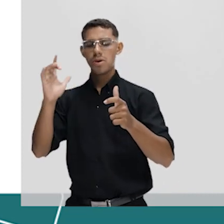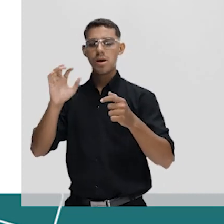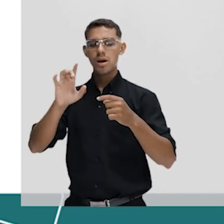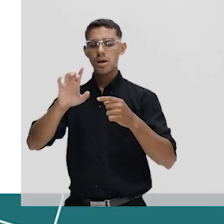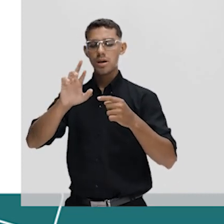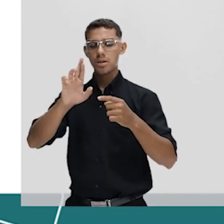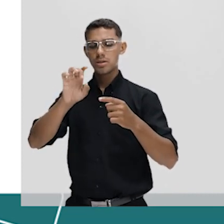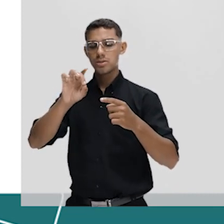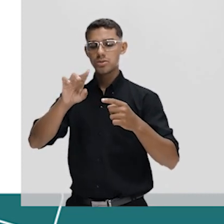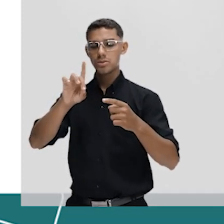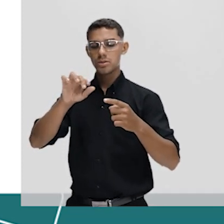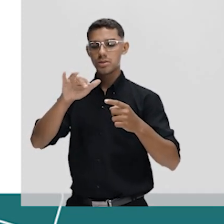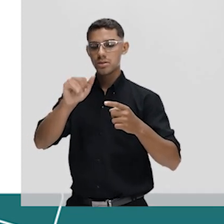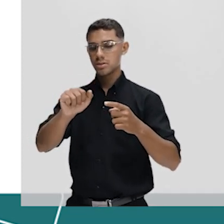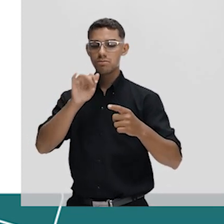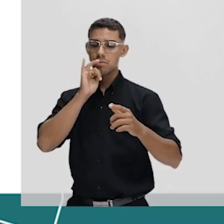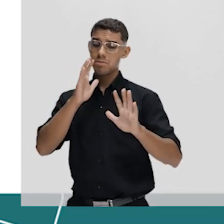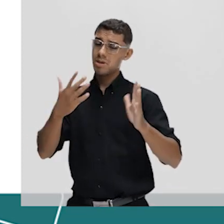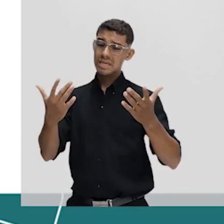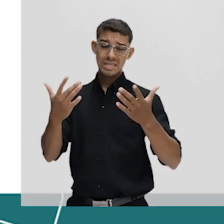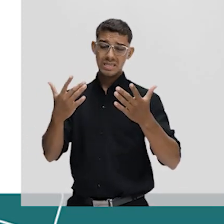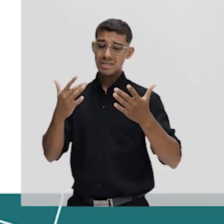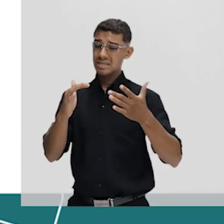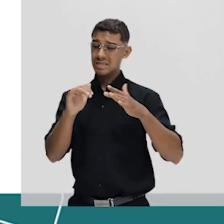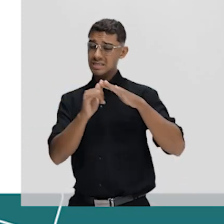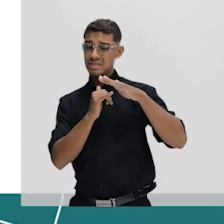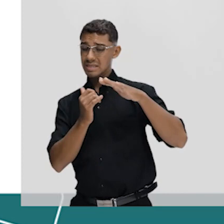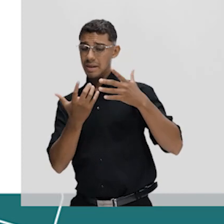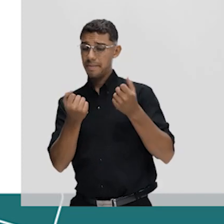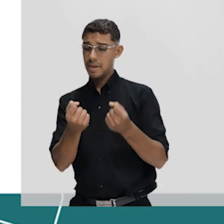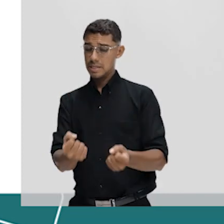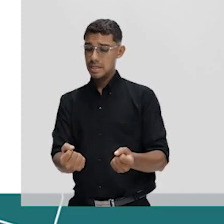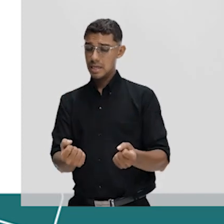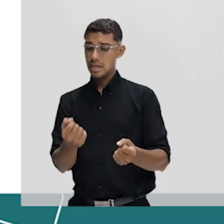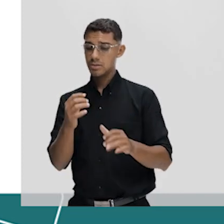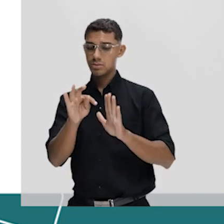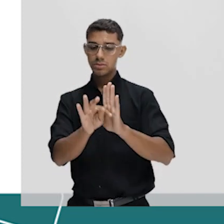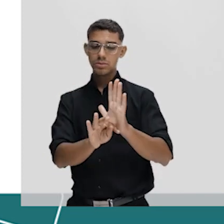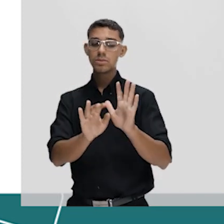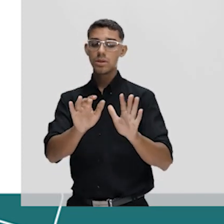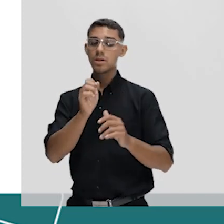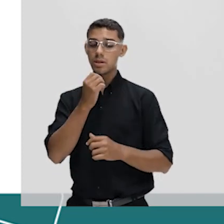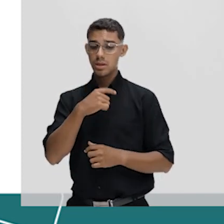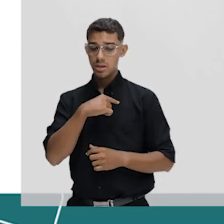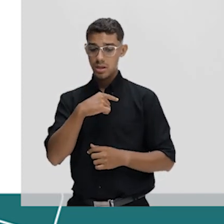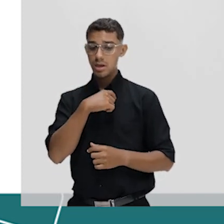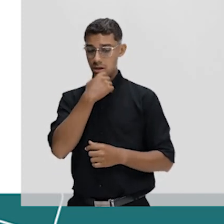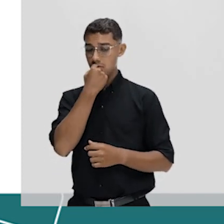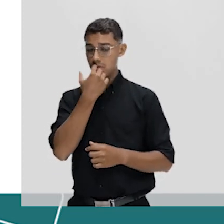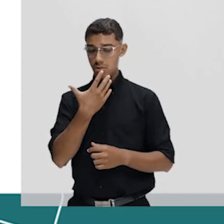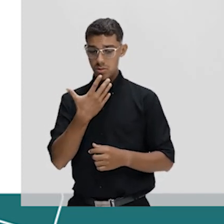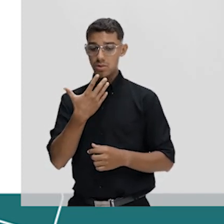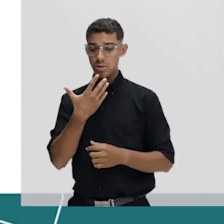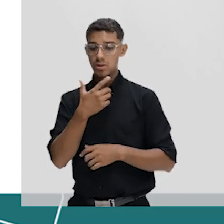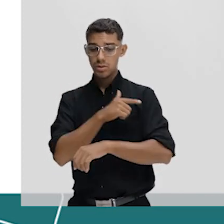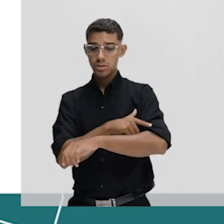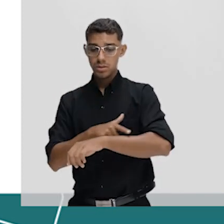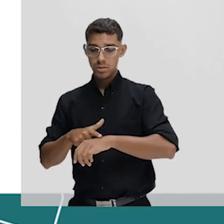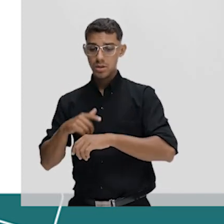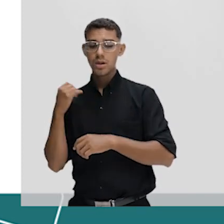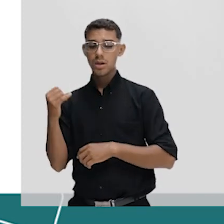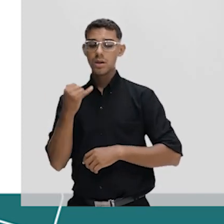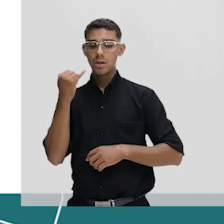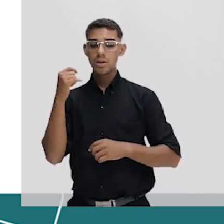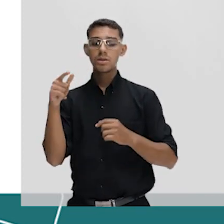redundância desnecessária, tornando-o deselegante e pesado. Ter boa educação é fundamental, são detentores